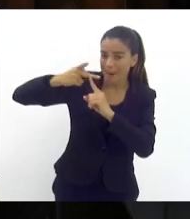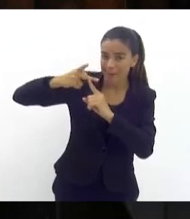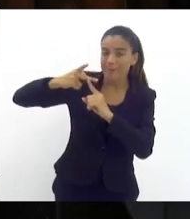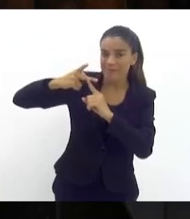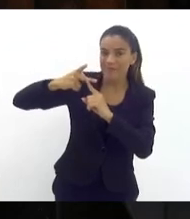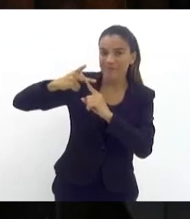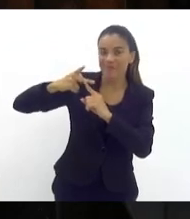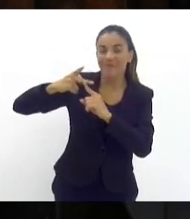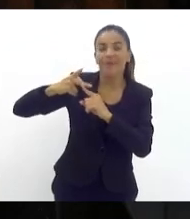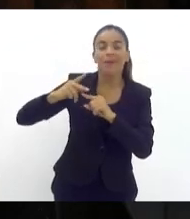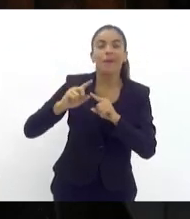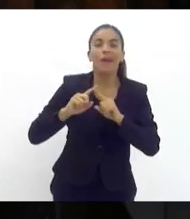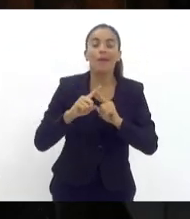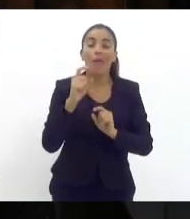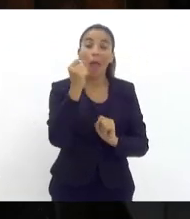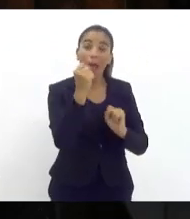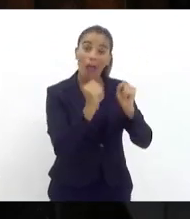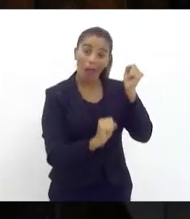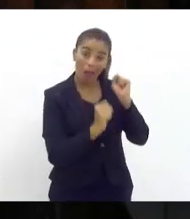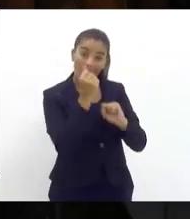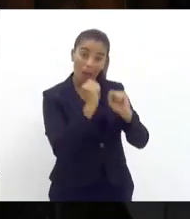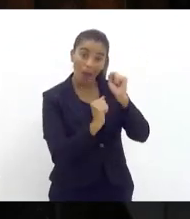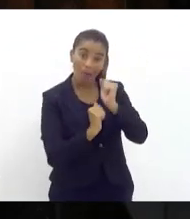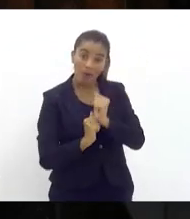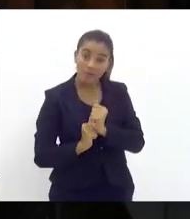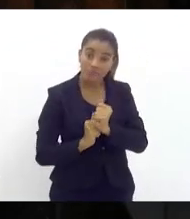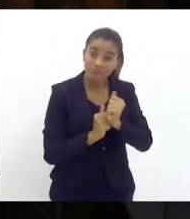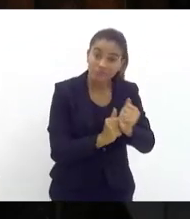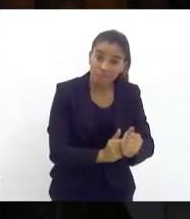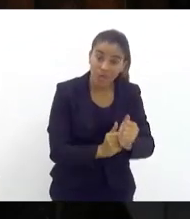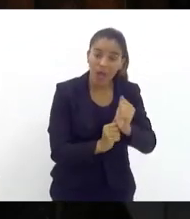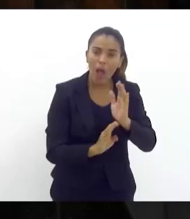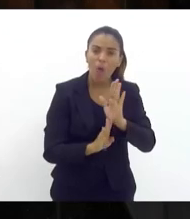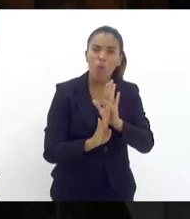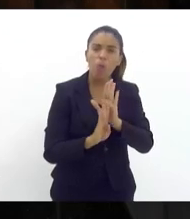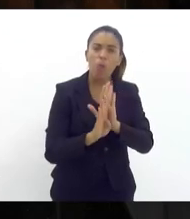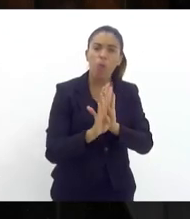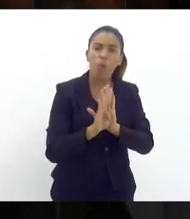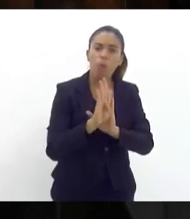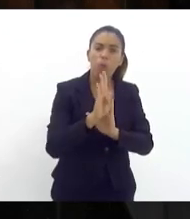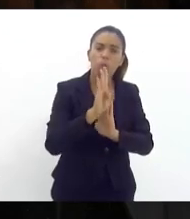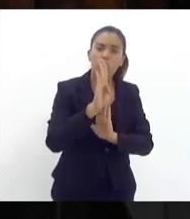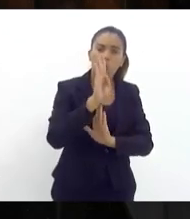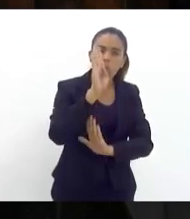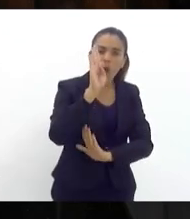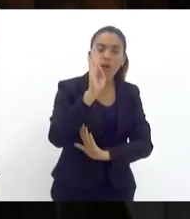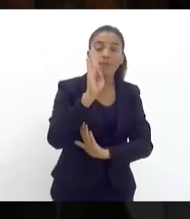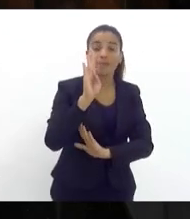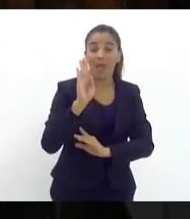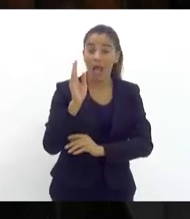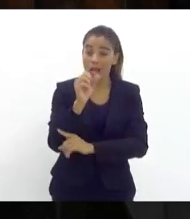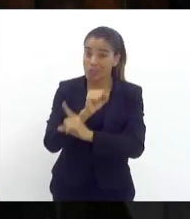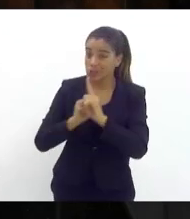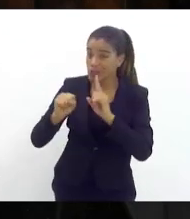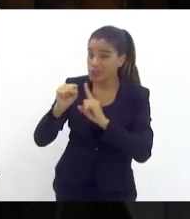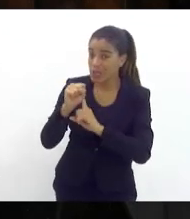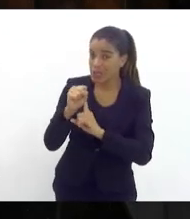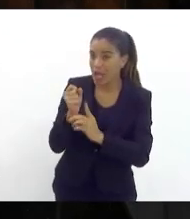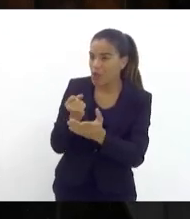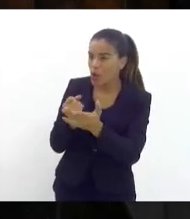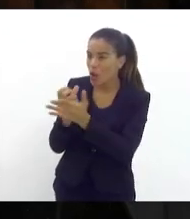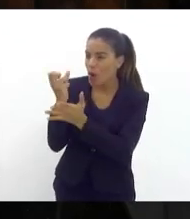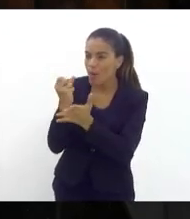e que a produção tem que estar sempre em ascensão Sociedade do consumo exige